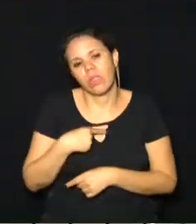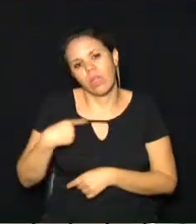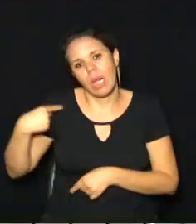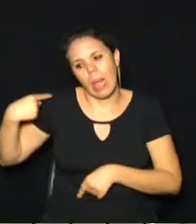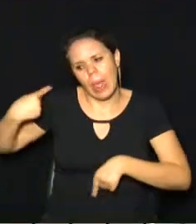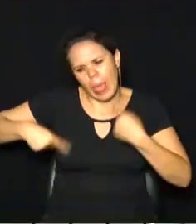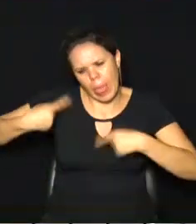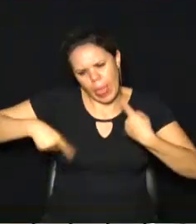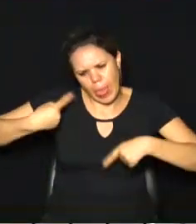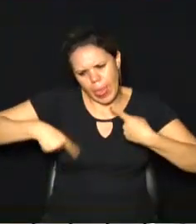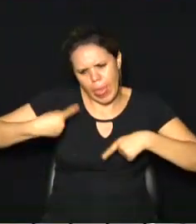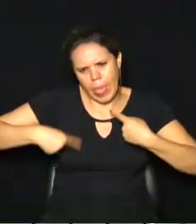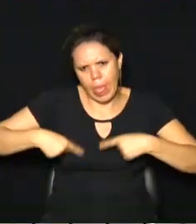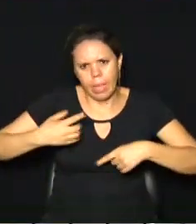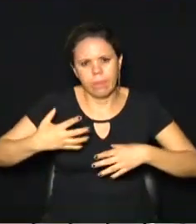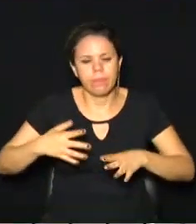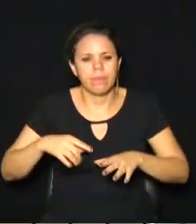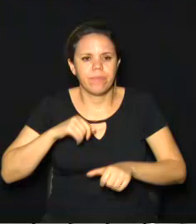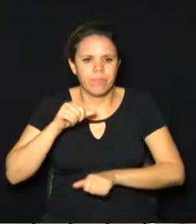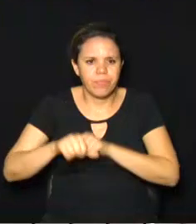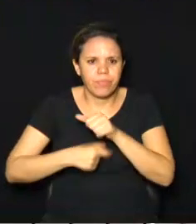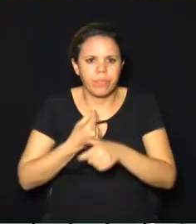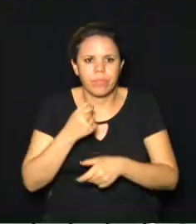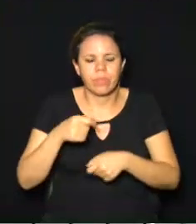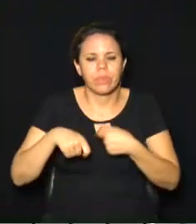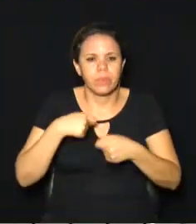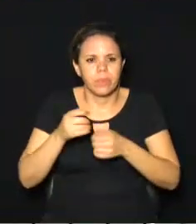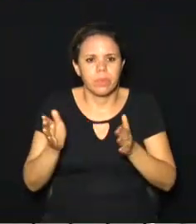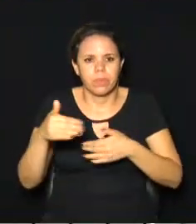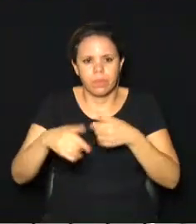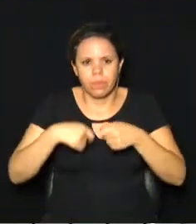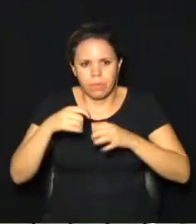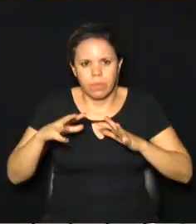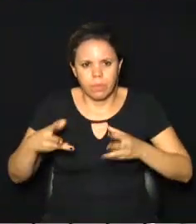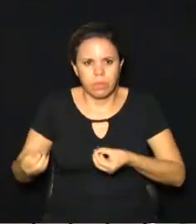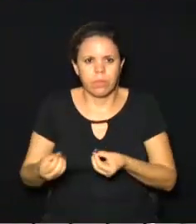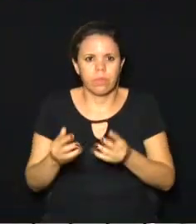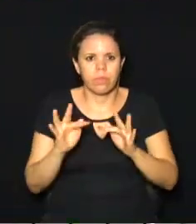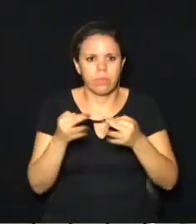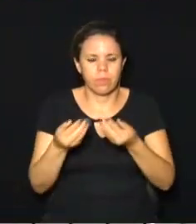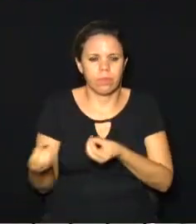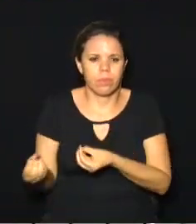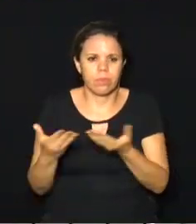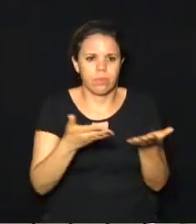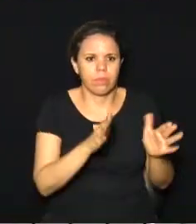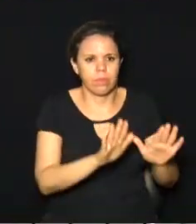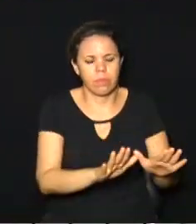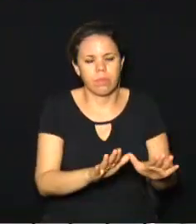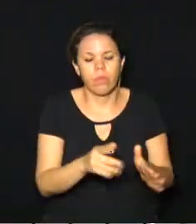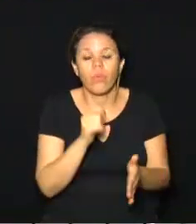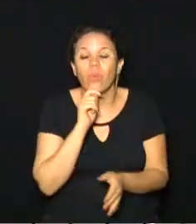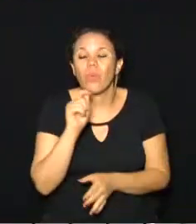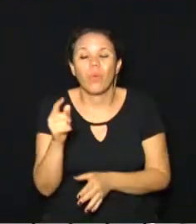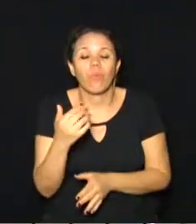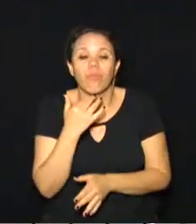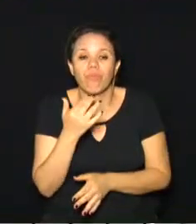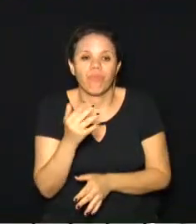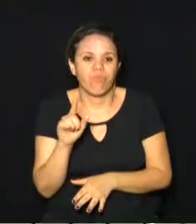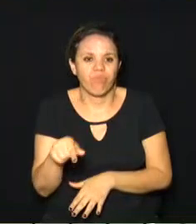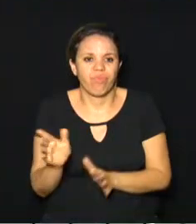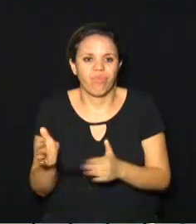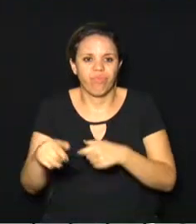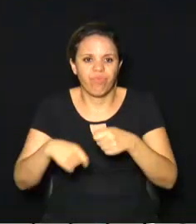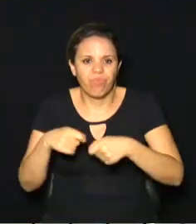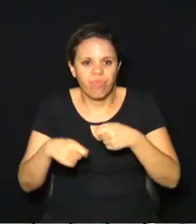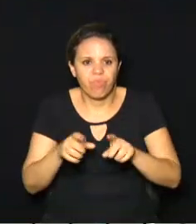para que a merenda fosse transformada em cestas básicas para todas as famílias, mas o que prevaleceu é que essas